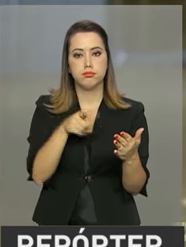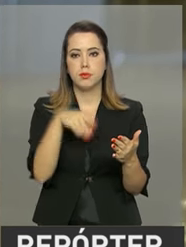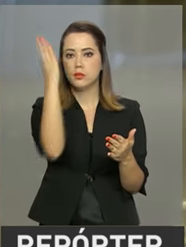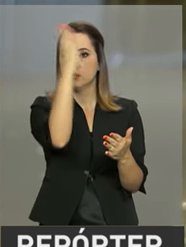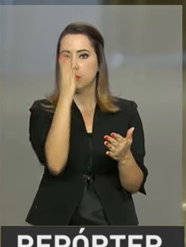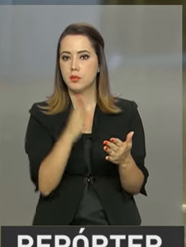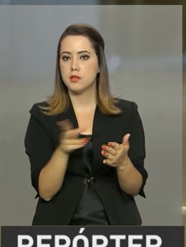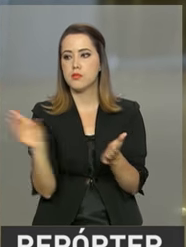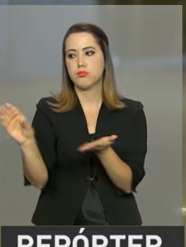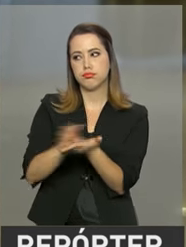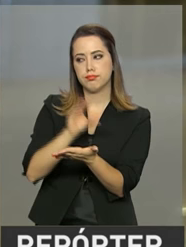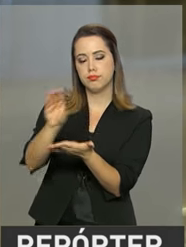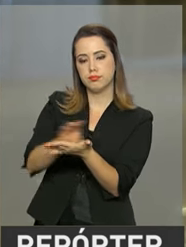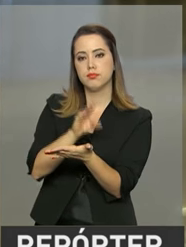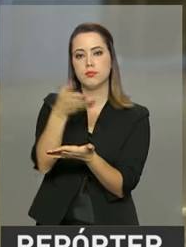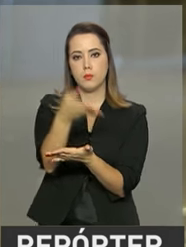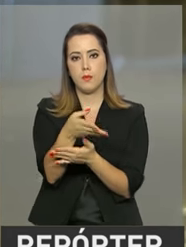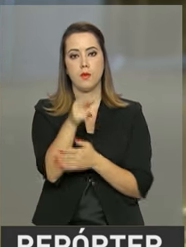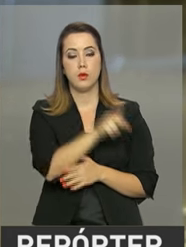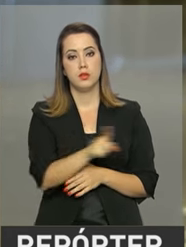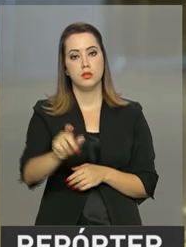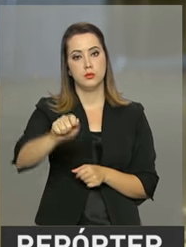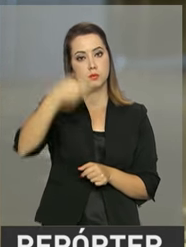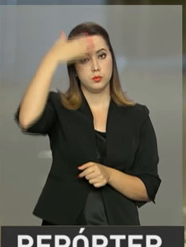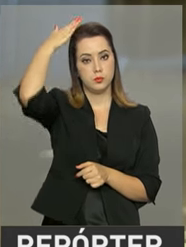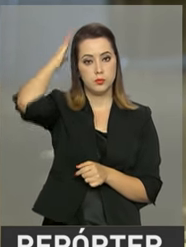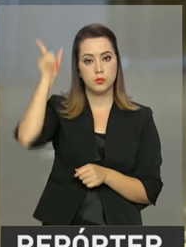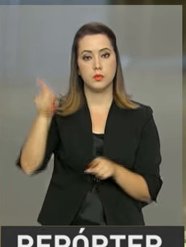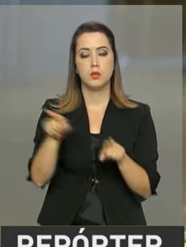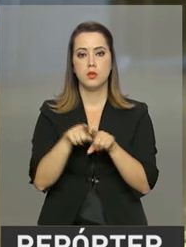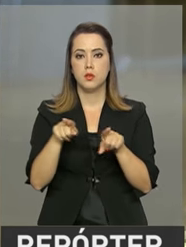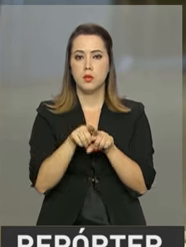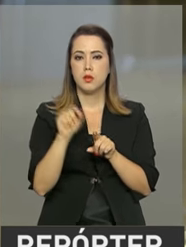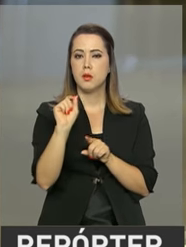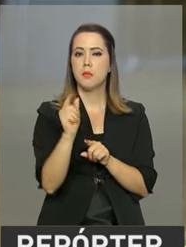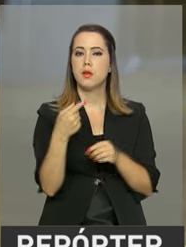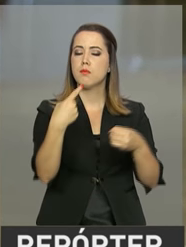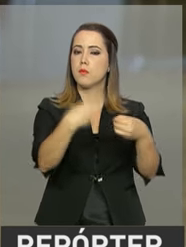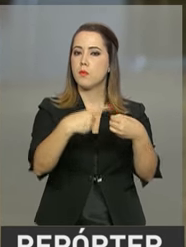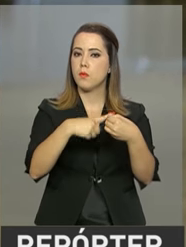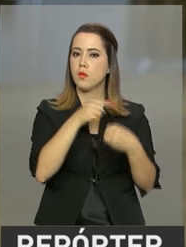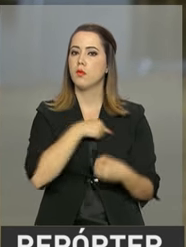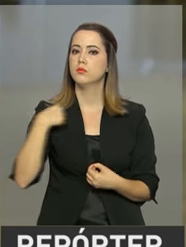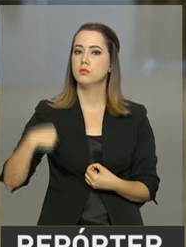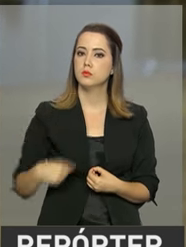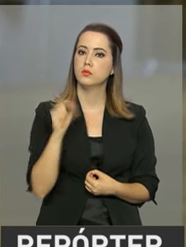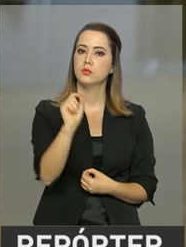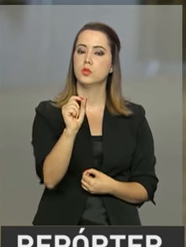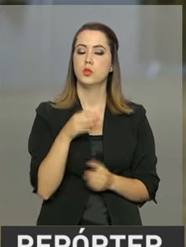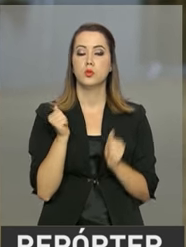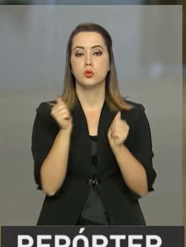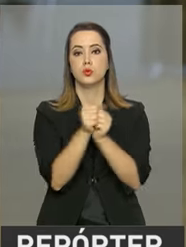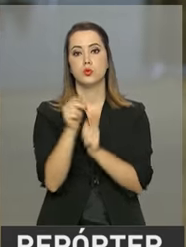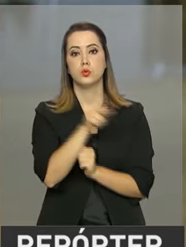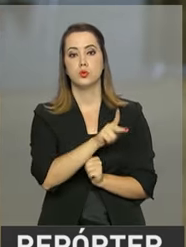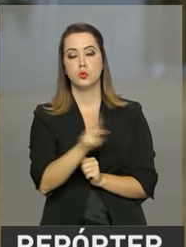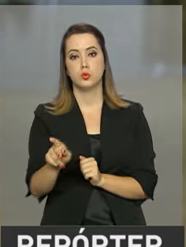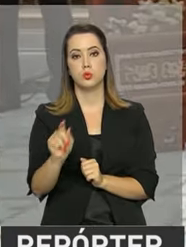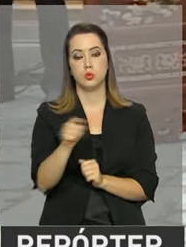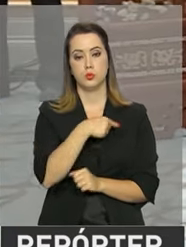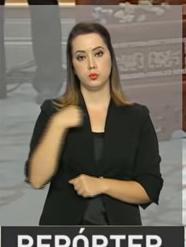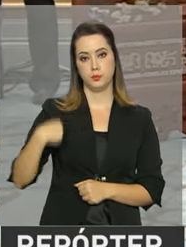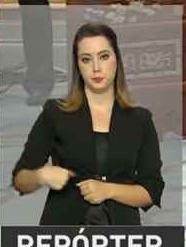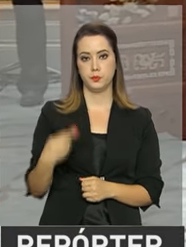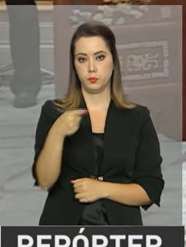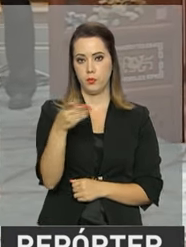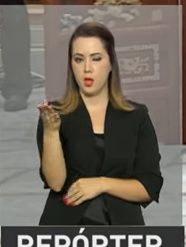Brasil. O presidente Michel Temer também, em Hangzhou, se encontrou com o presidente da China, Xi Jinping.